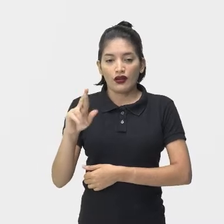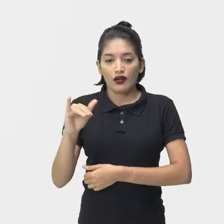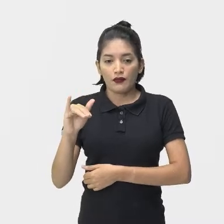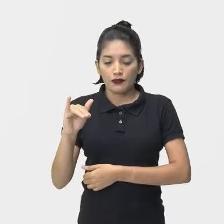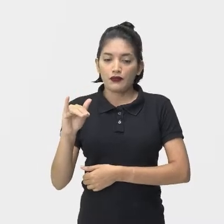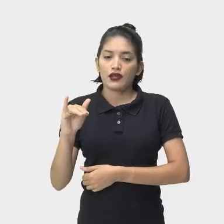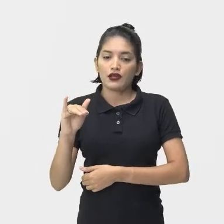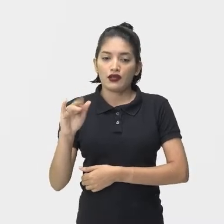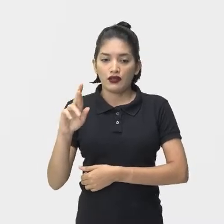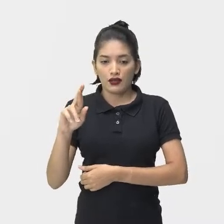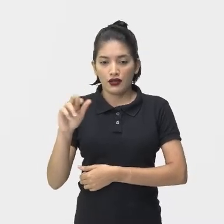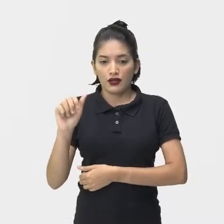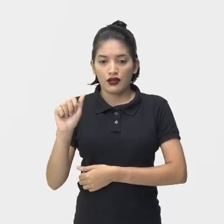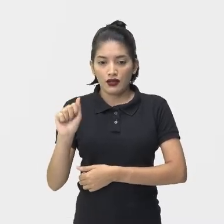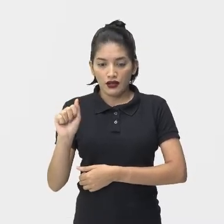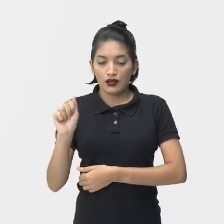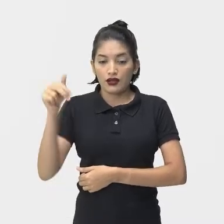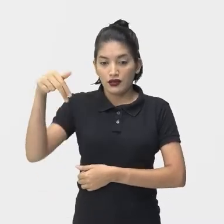abrirão,